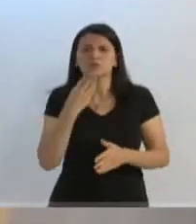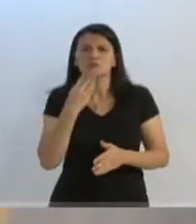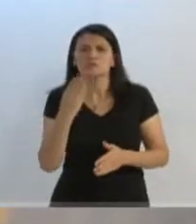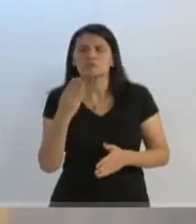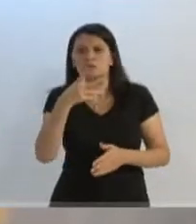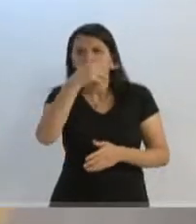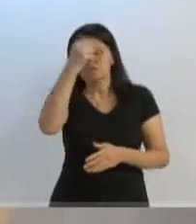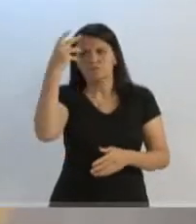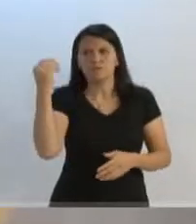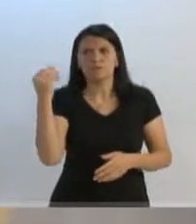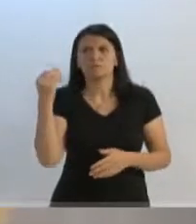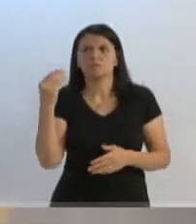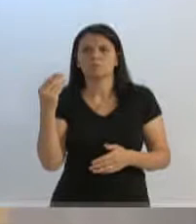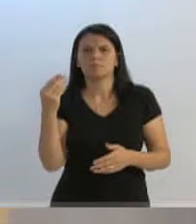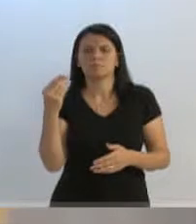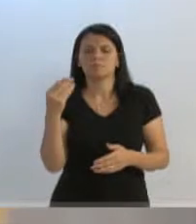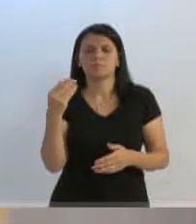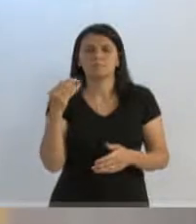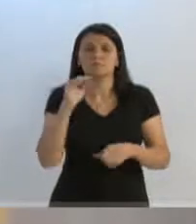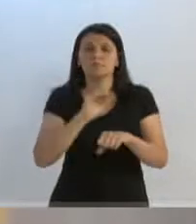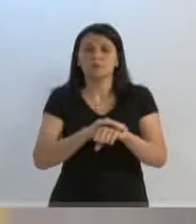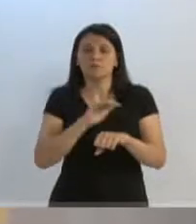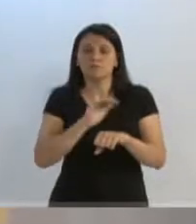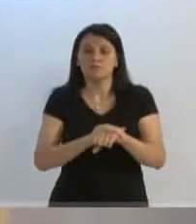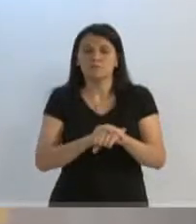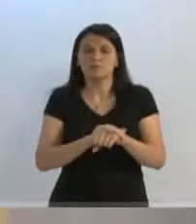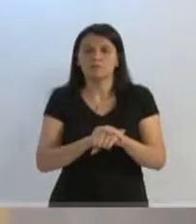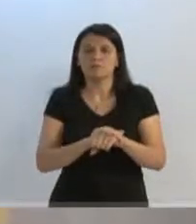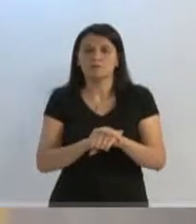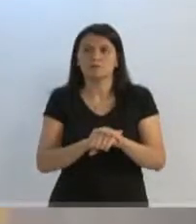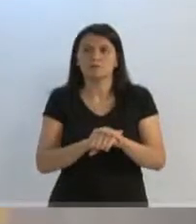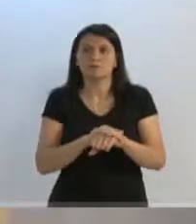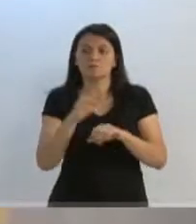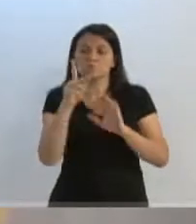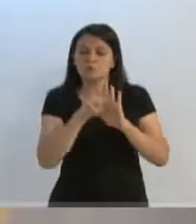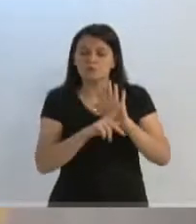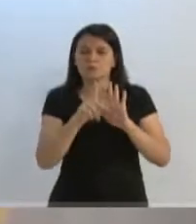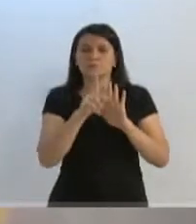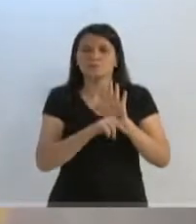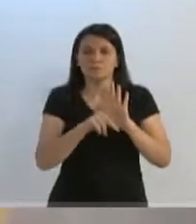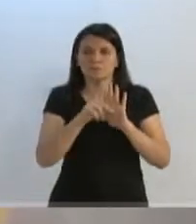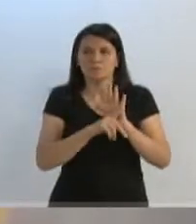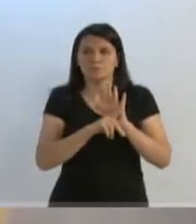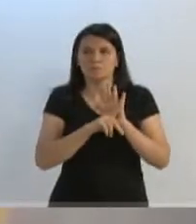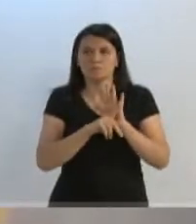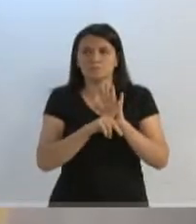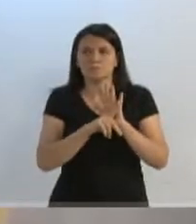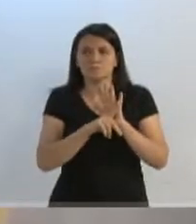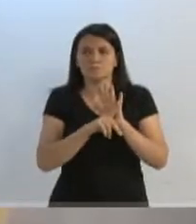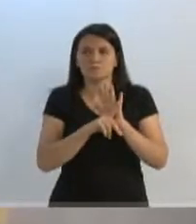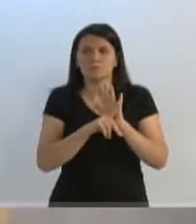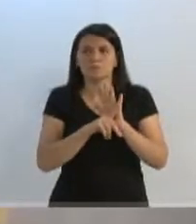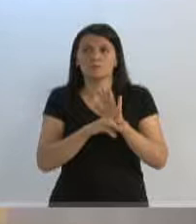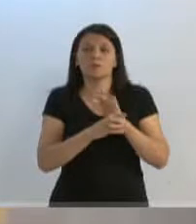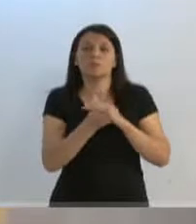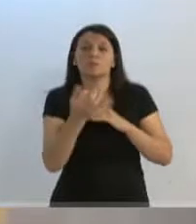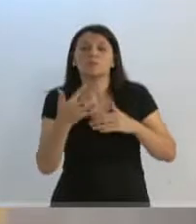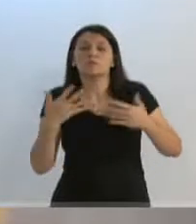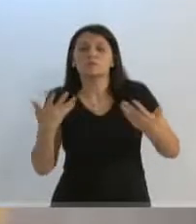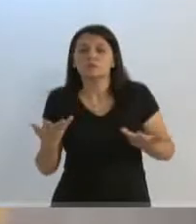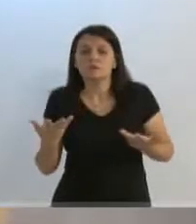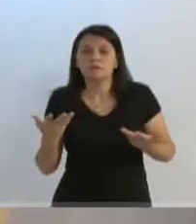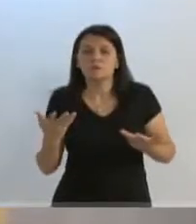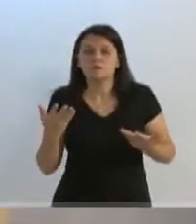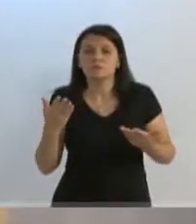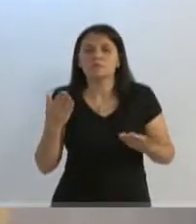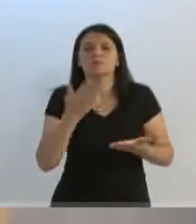prefeitura municipal para que faça a elaboração de um projeto inclusive com o quantitativo para que a partir